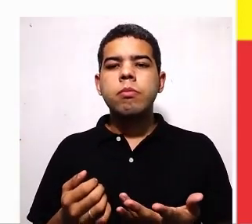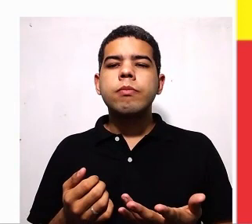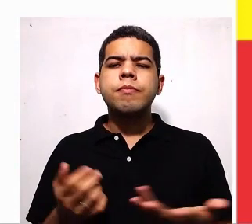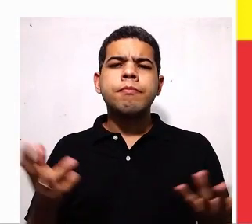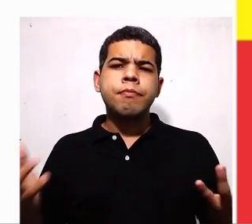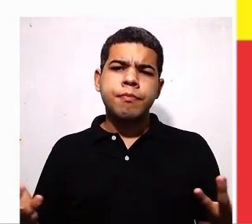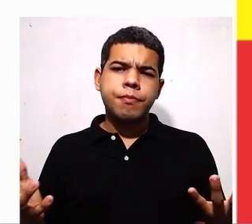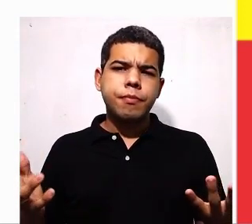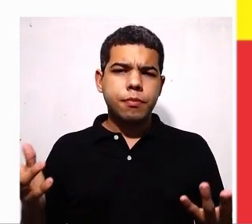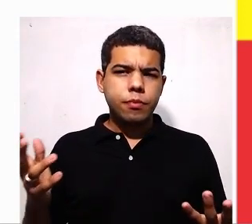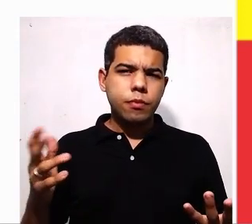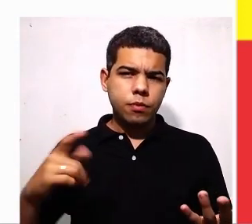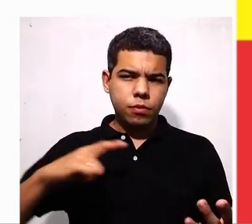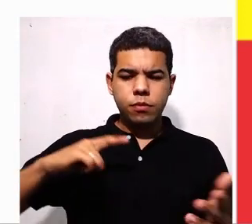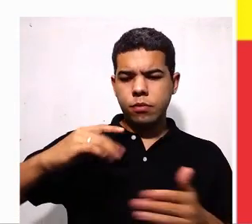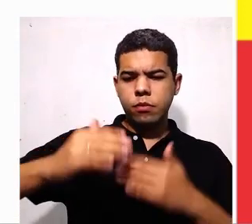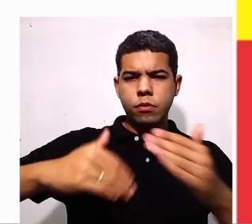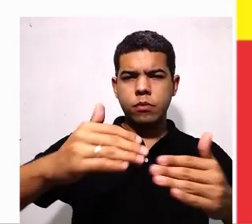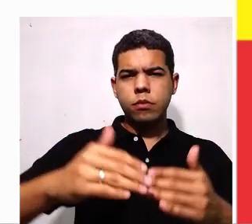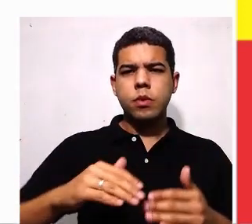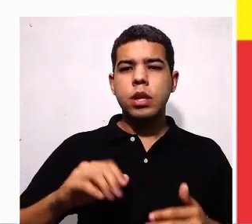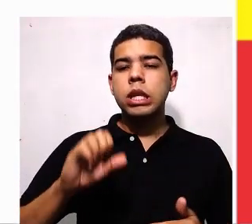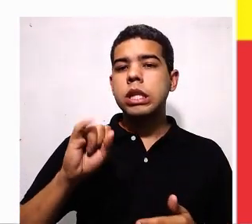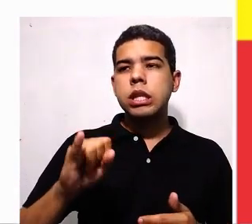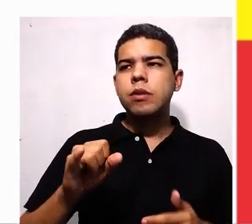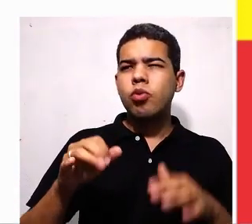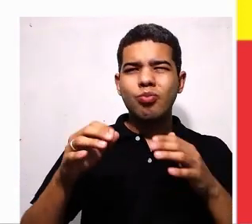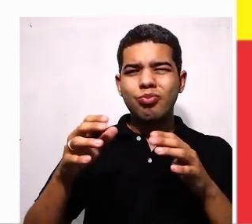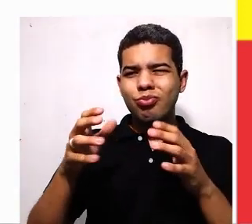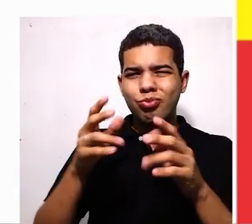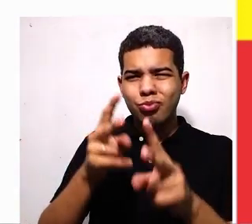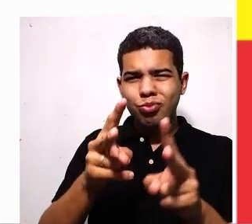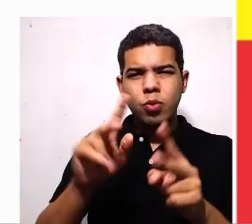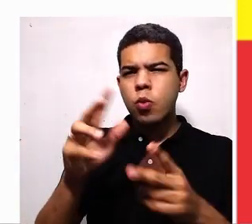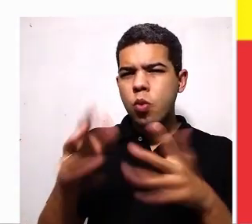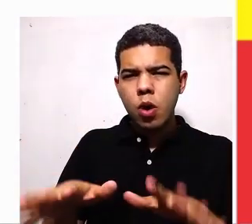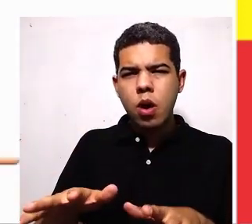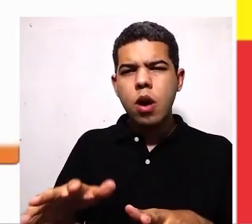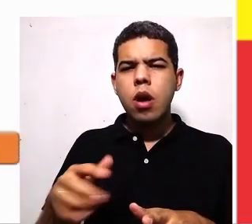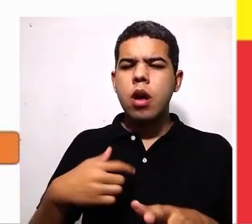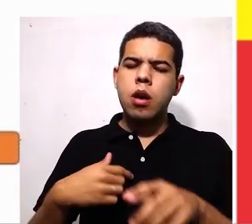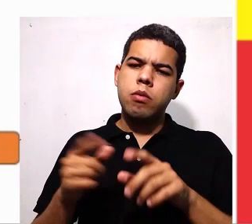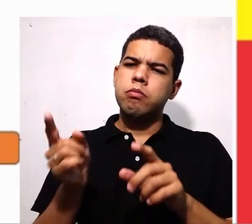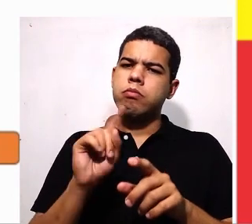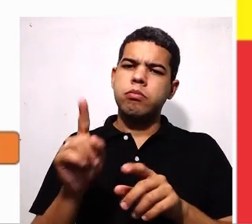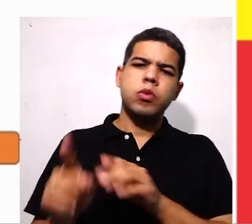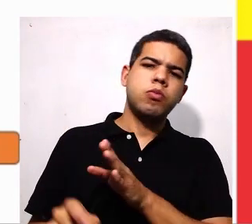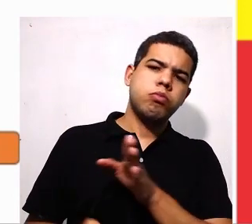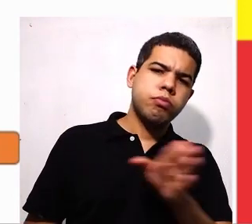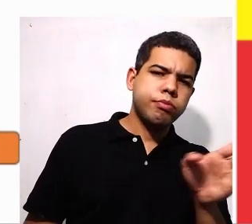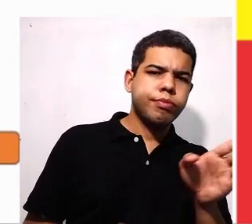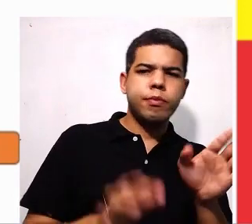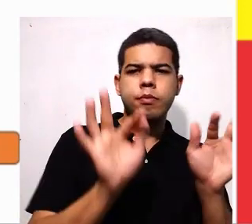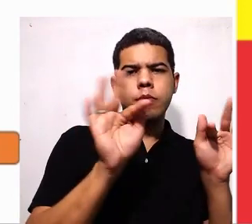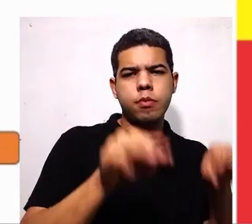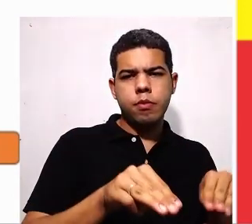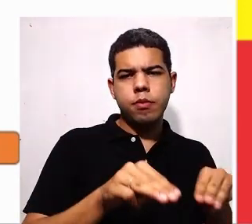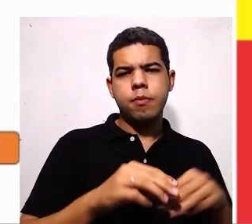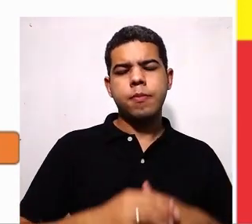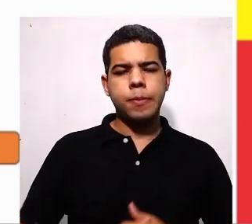Então, e aí, sucessivamente. Se eu não quiser continuar, eu digo não e acaba o